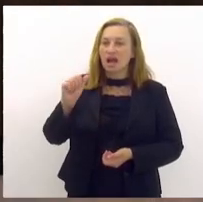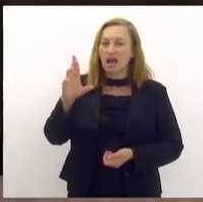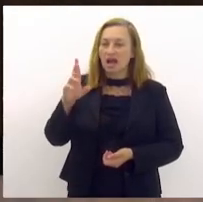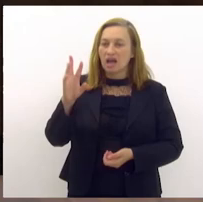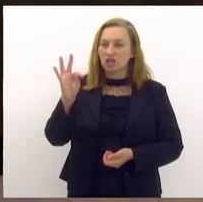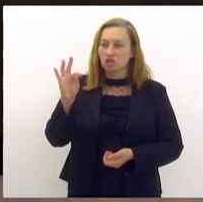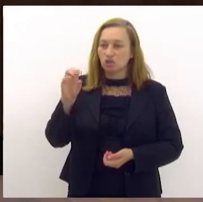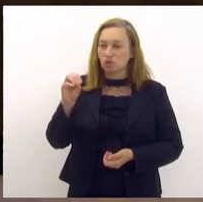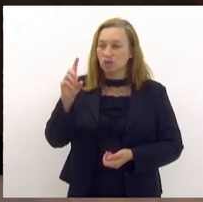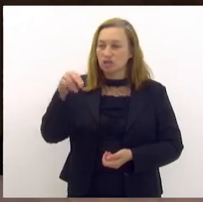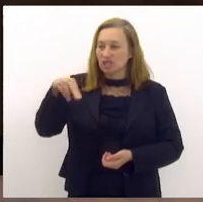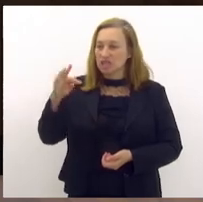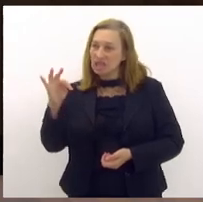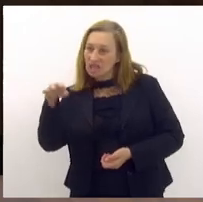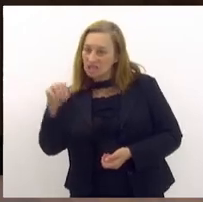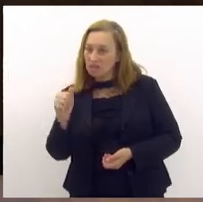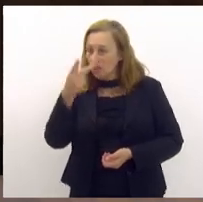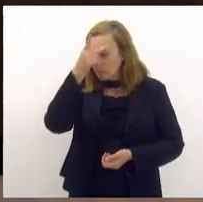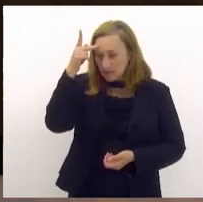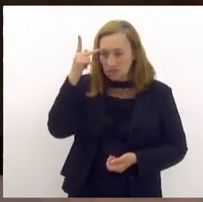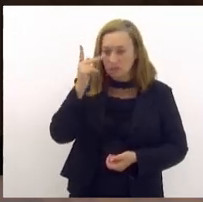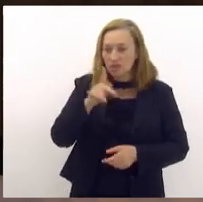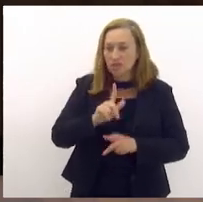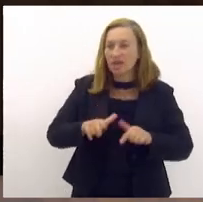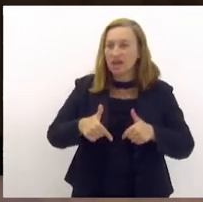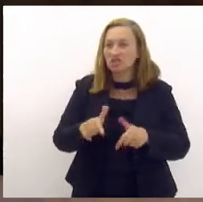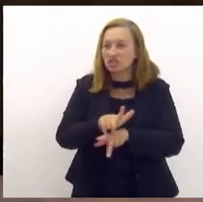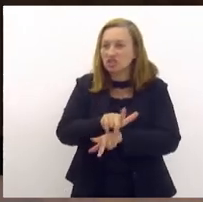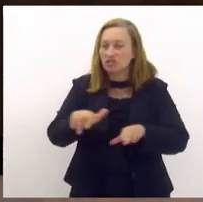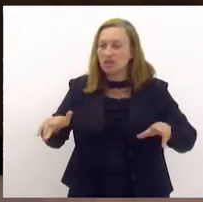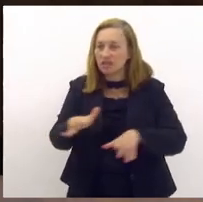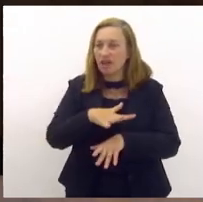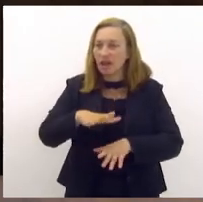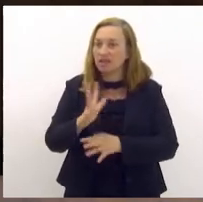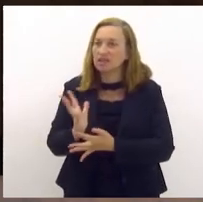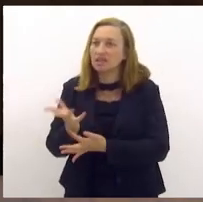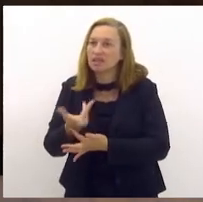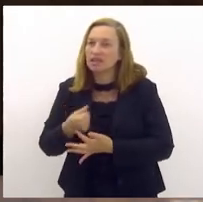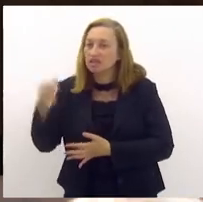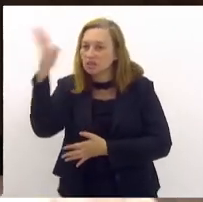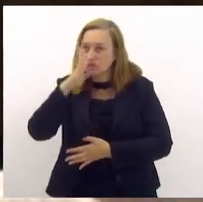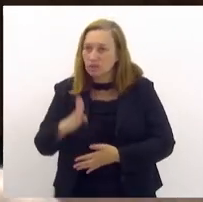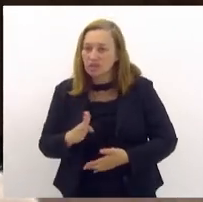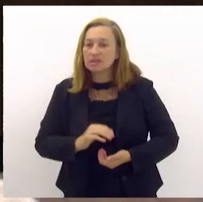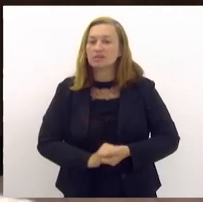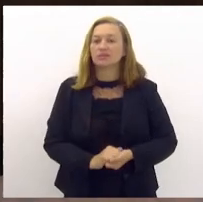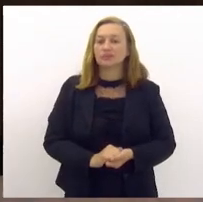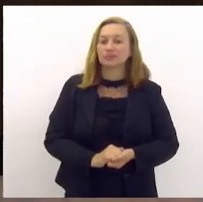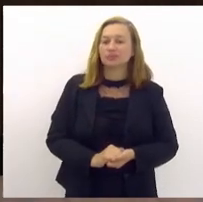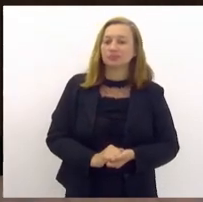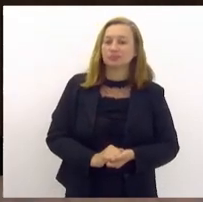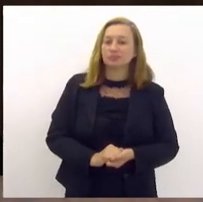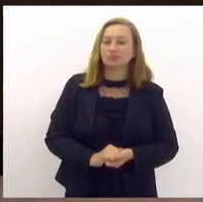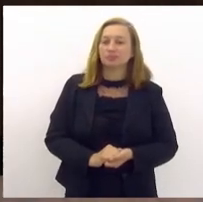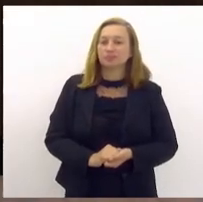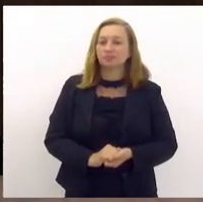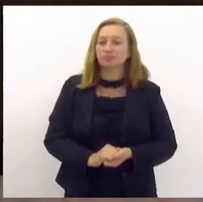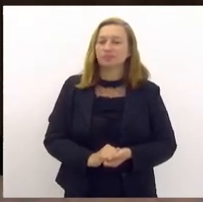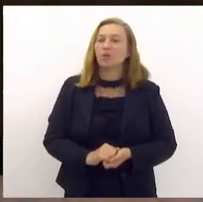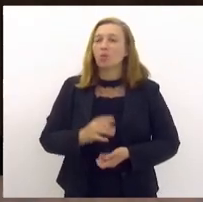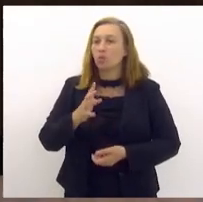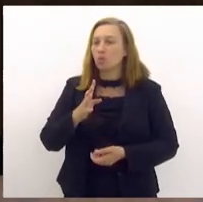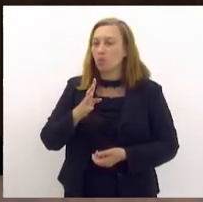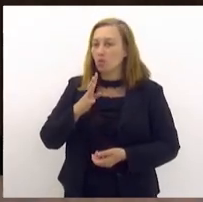sensacional, uma pessoa que atua em diferentes áreas das artes no Brasil e que se